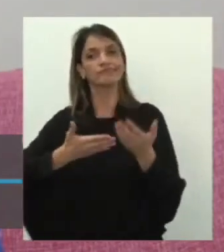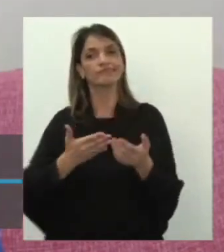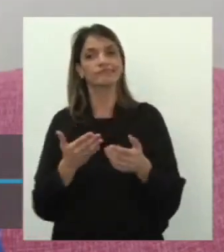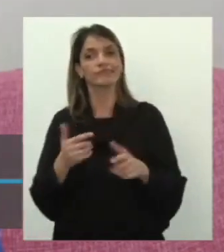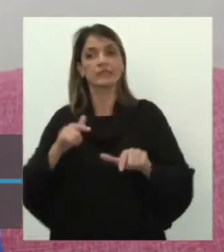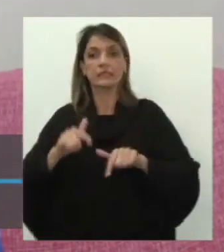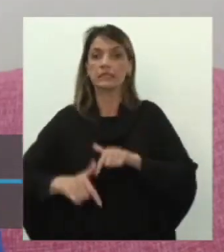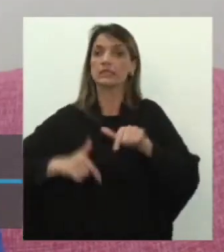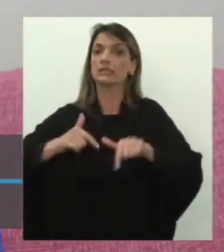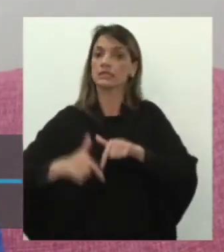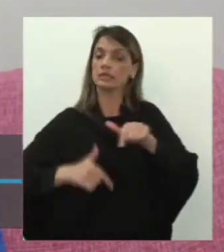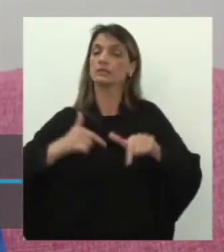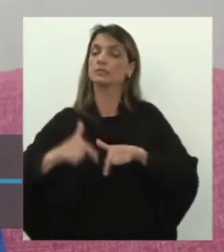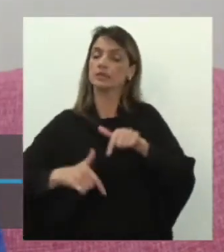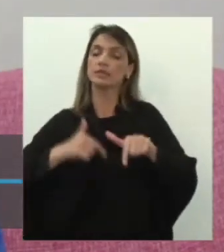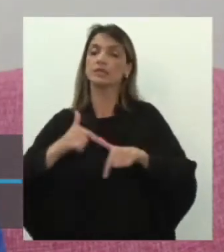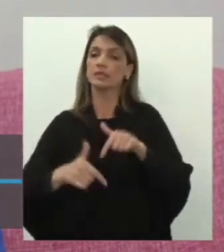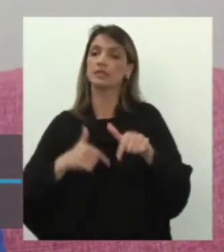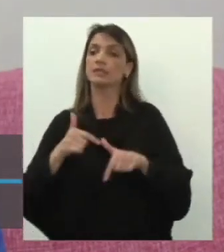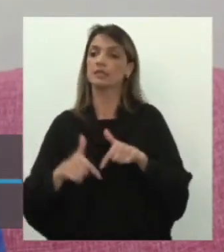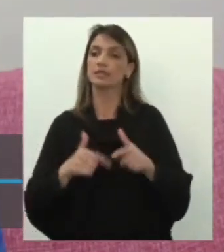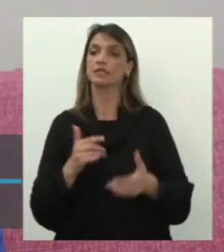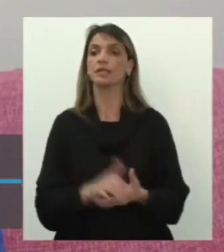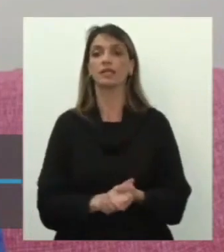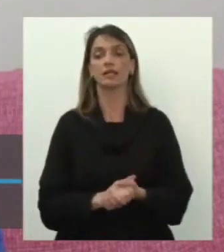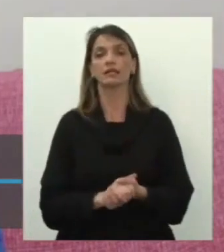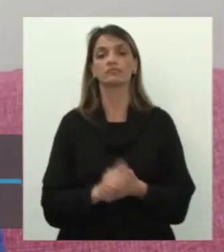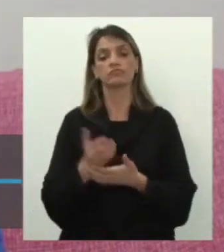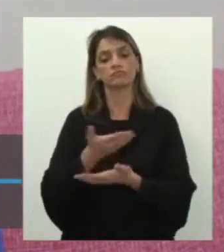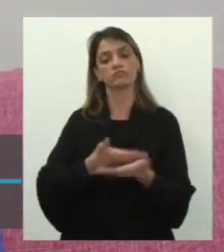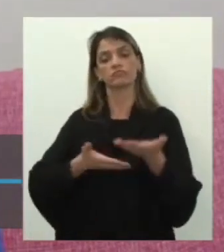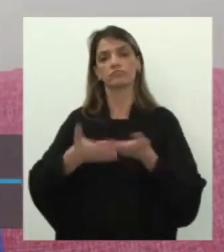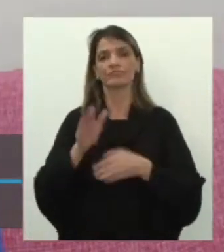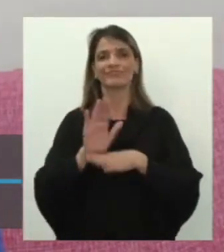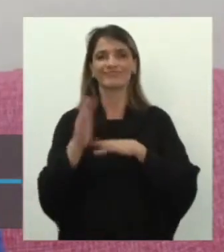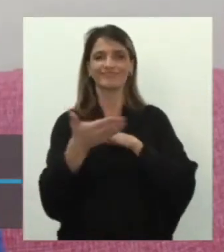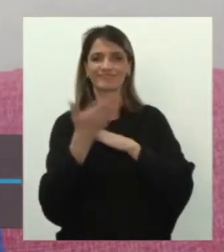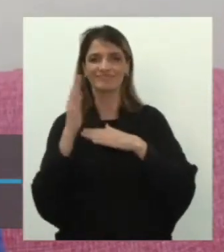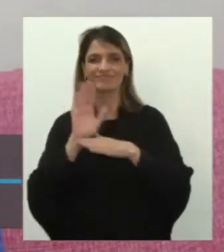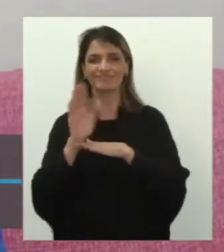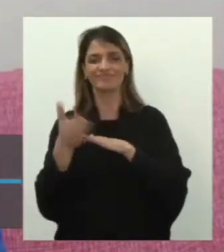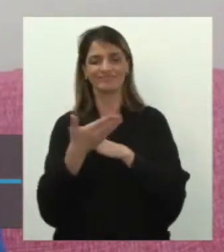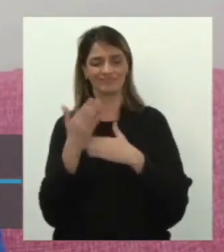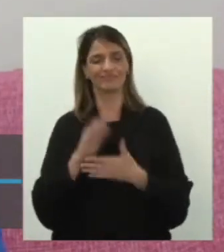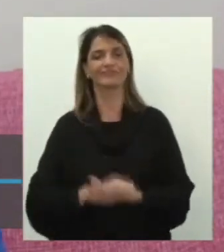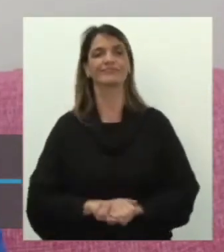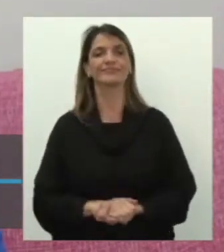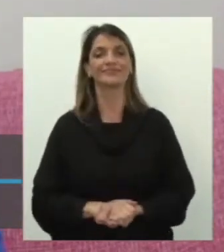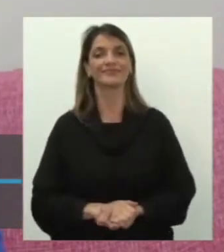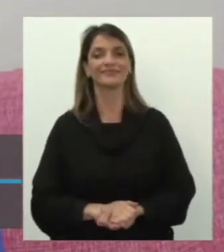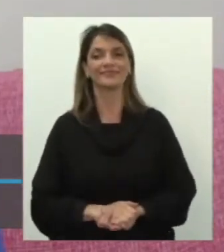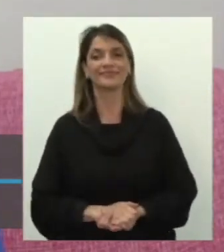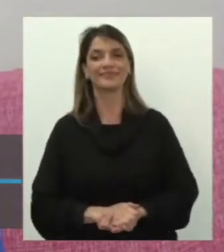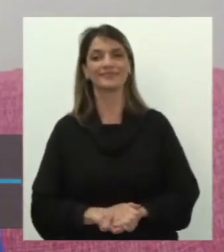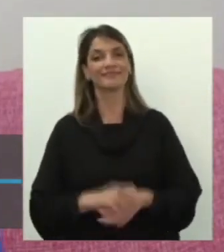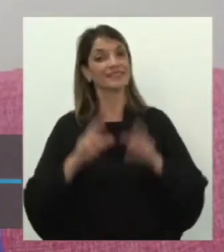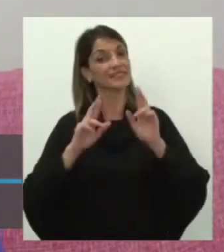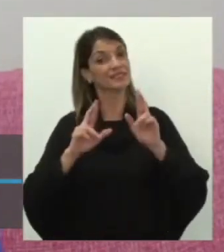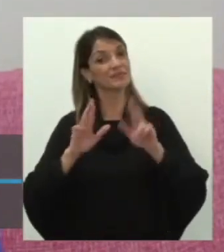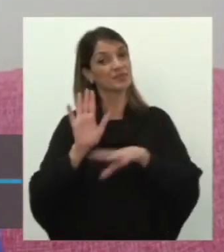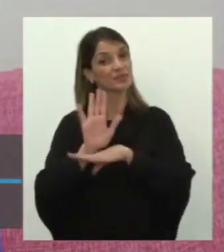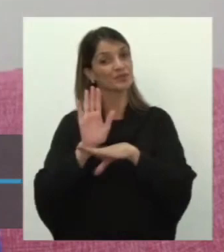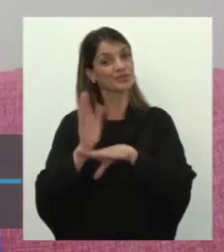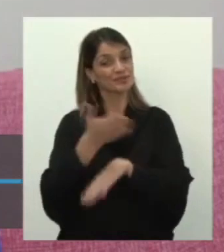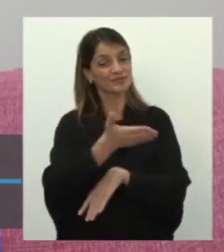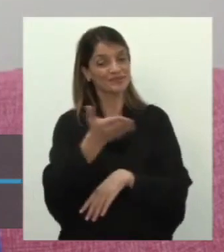o mais possível numa questão de colaboração e cooperação. Bom, eu espero ter